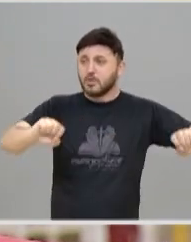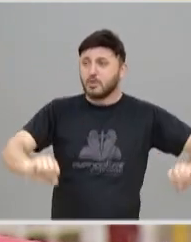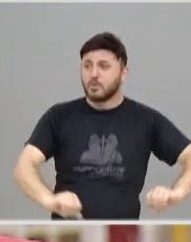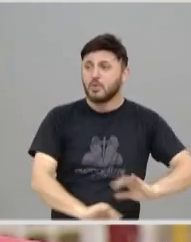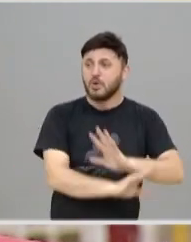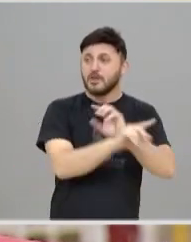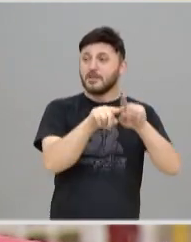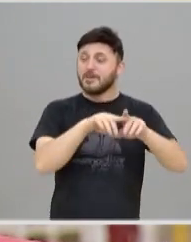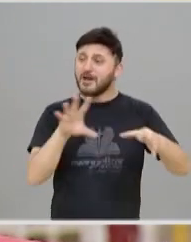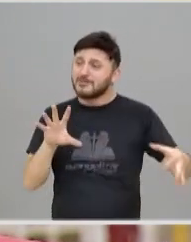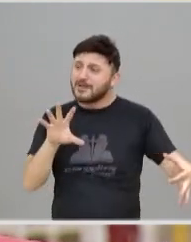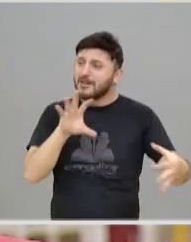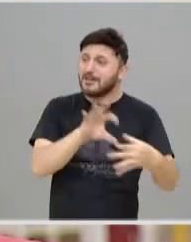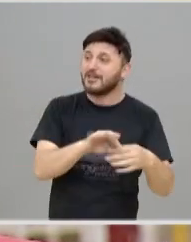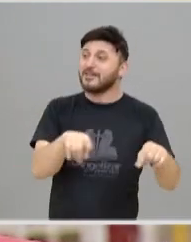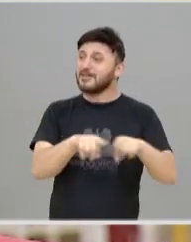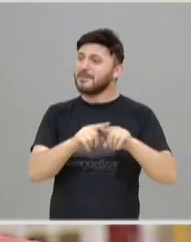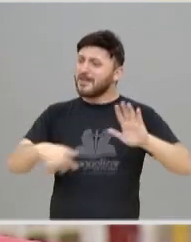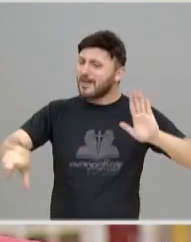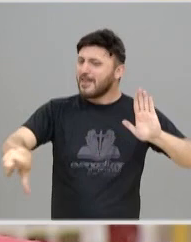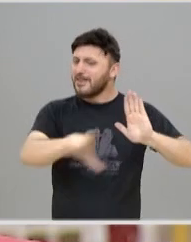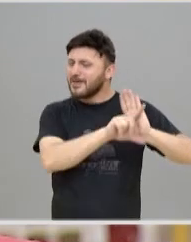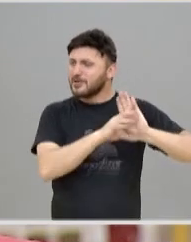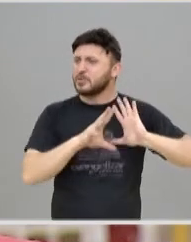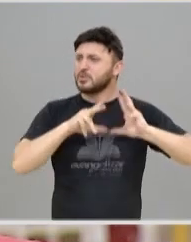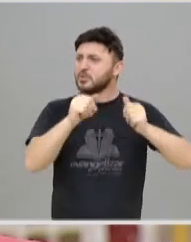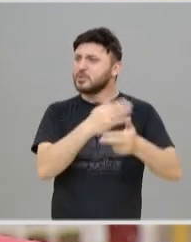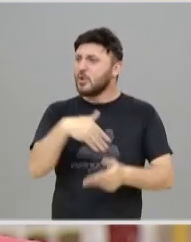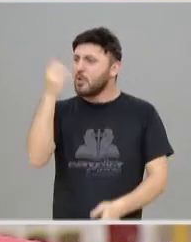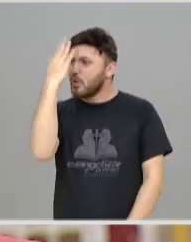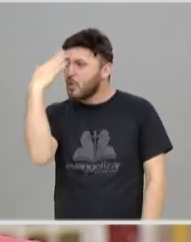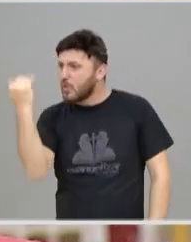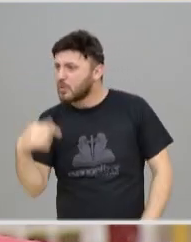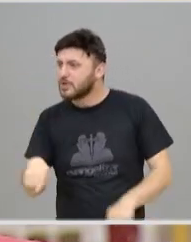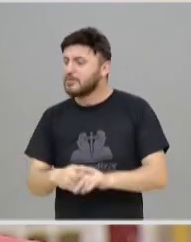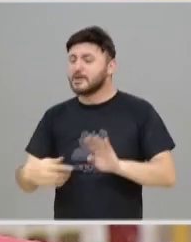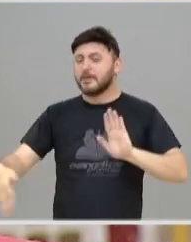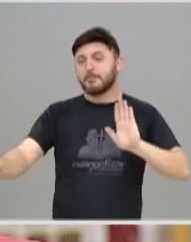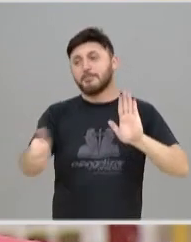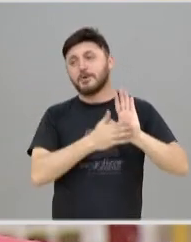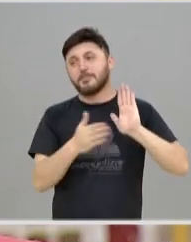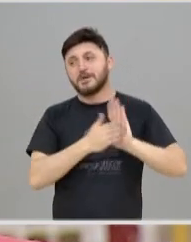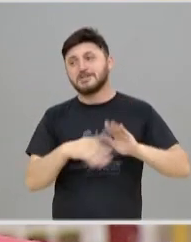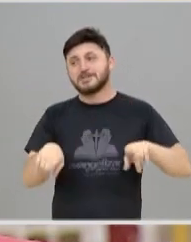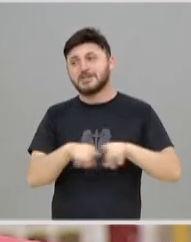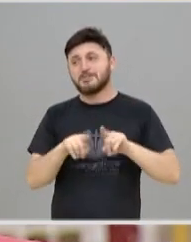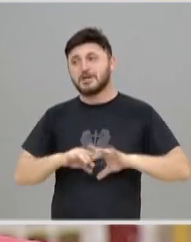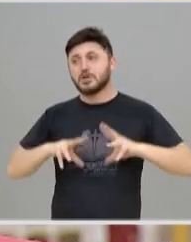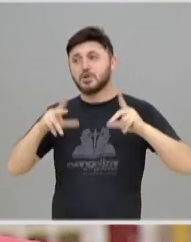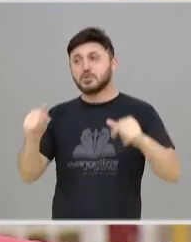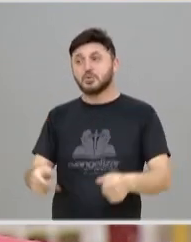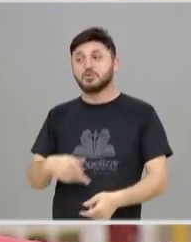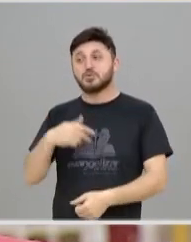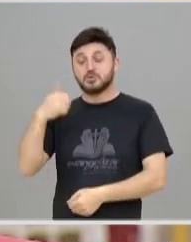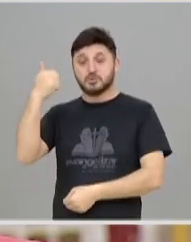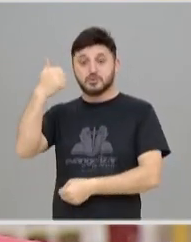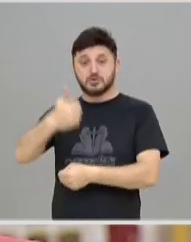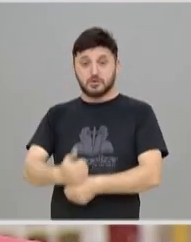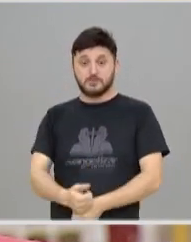as alianças, as leis, o culto, as promessas e também os